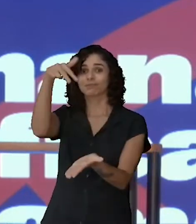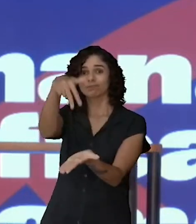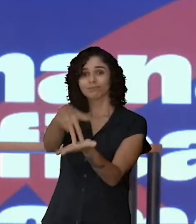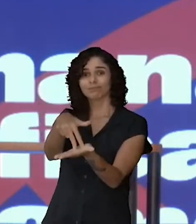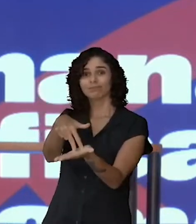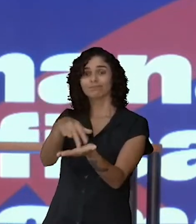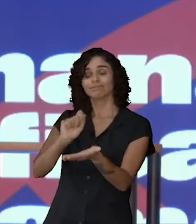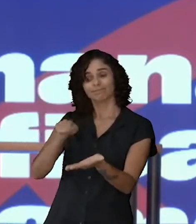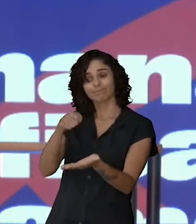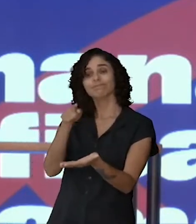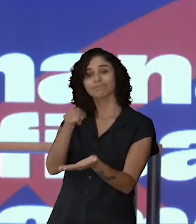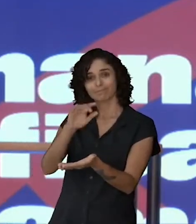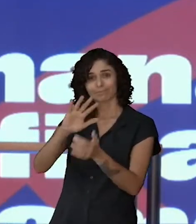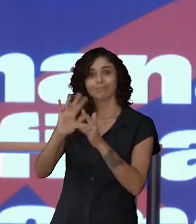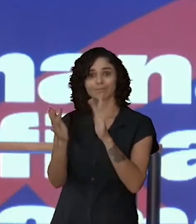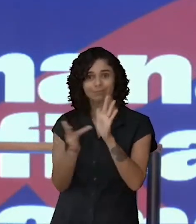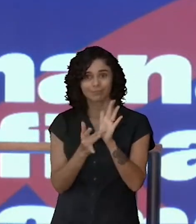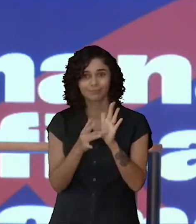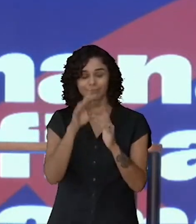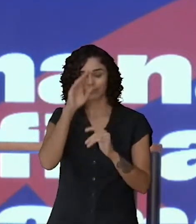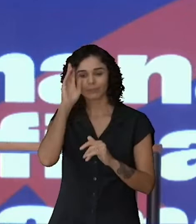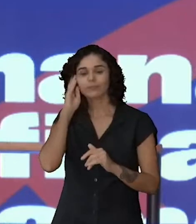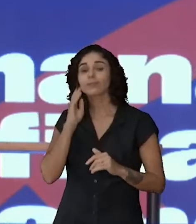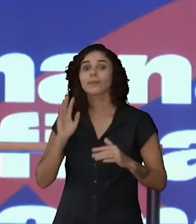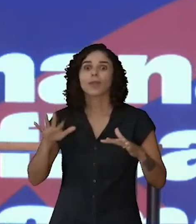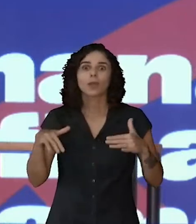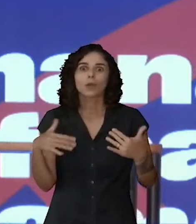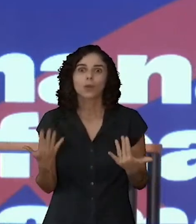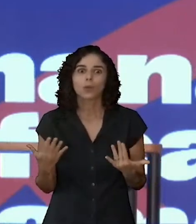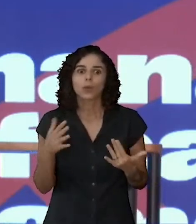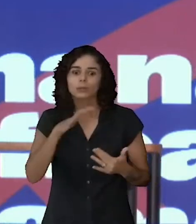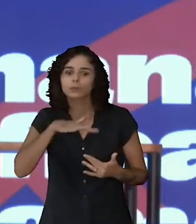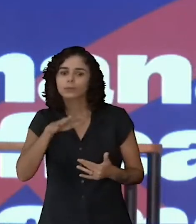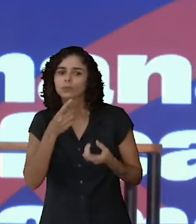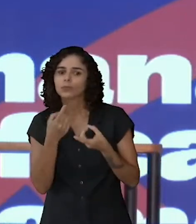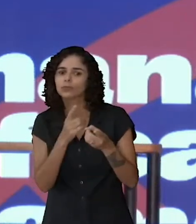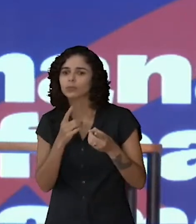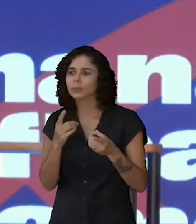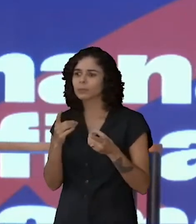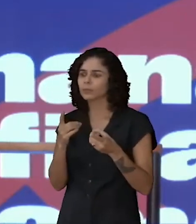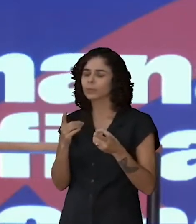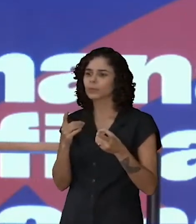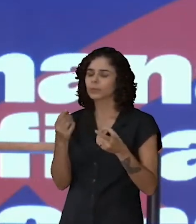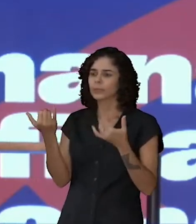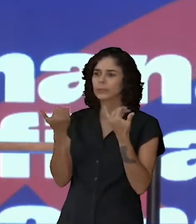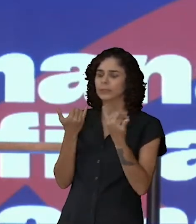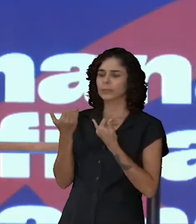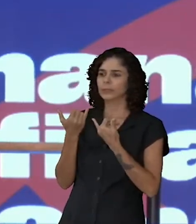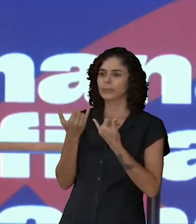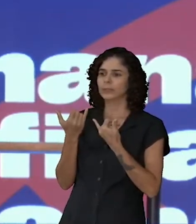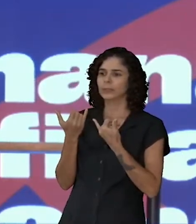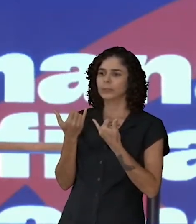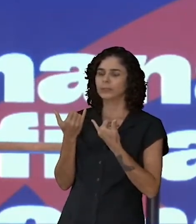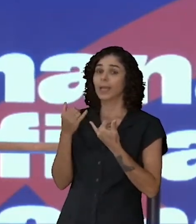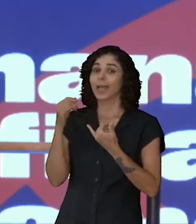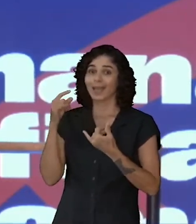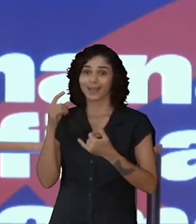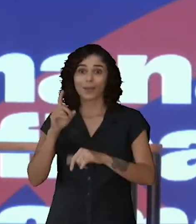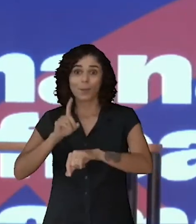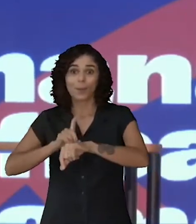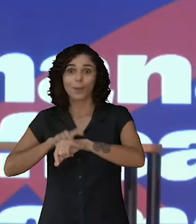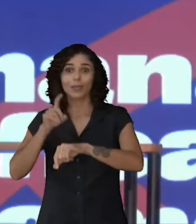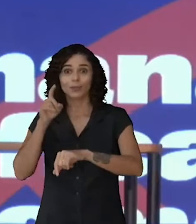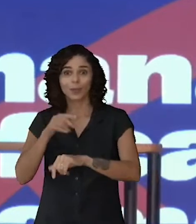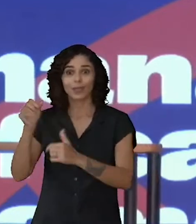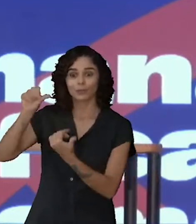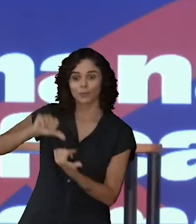Jesus. Assim que ouviram isso, e receberam essa palavra, obviamente, foram batizados em